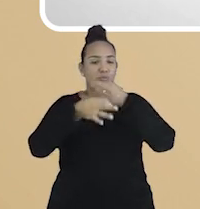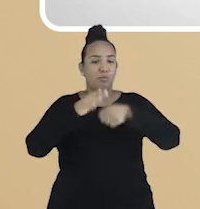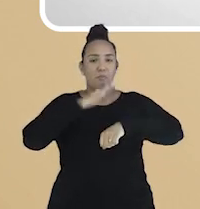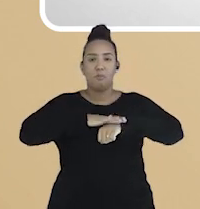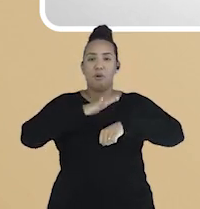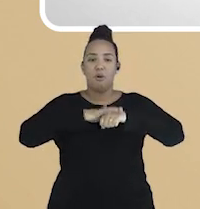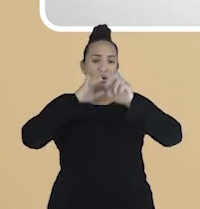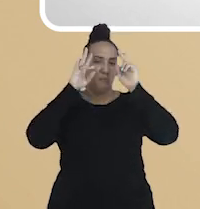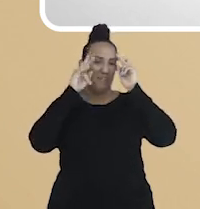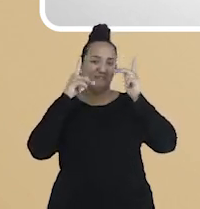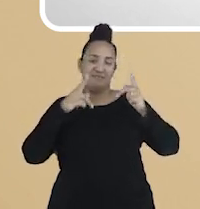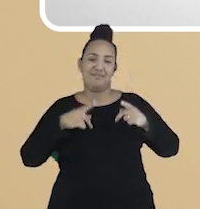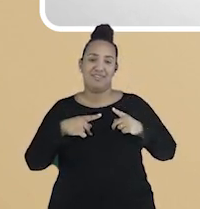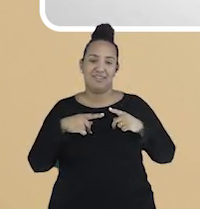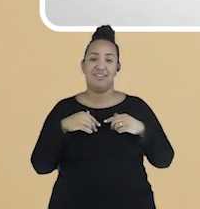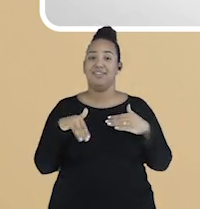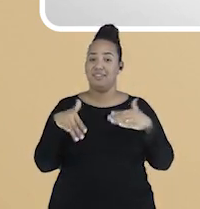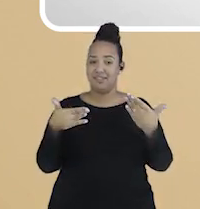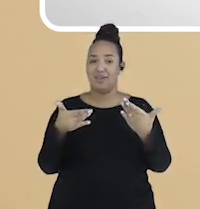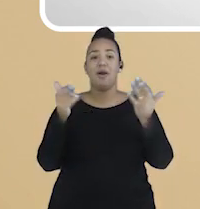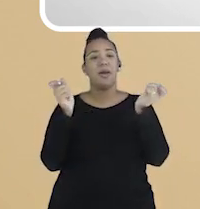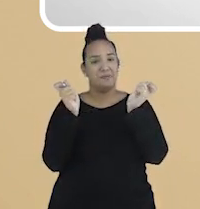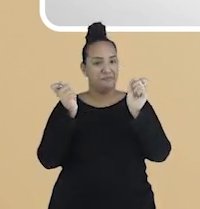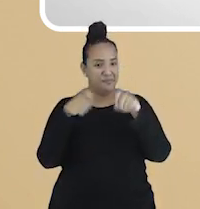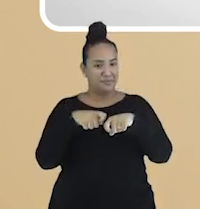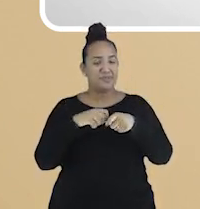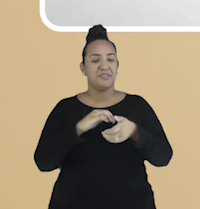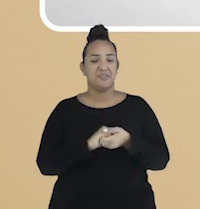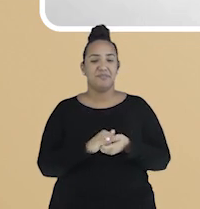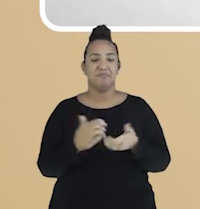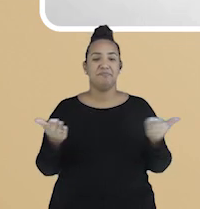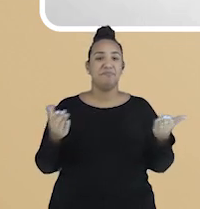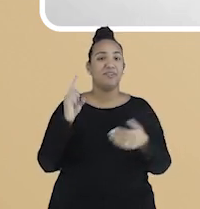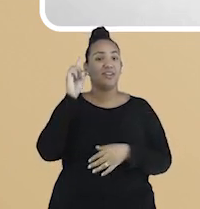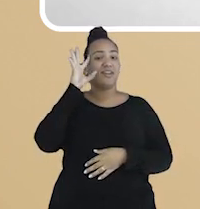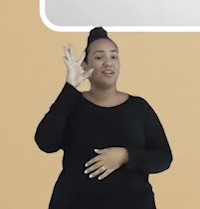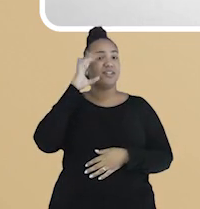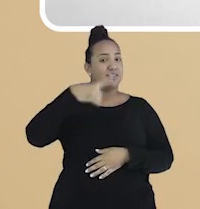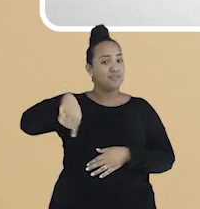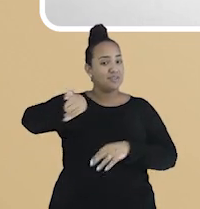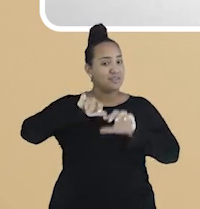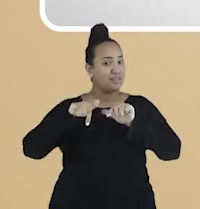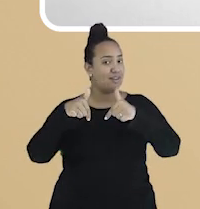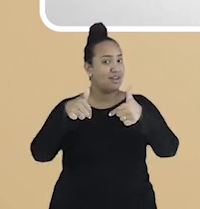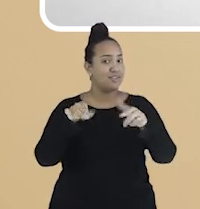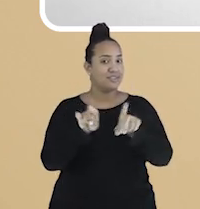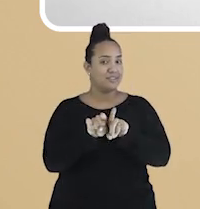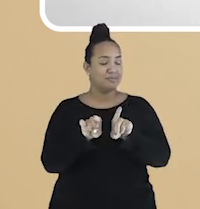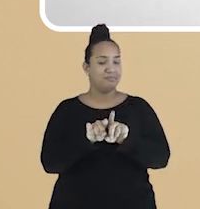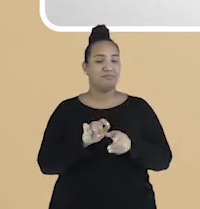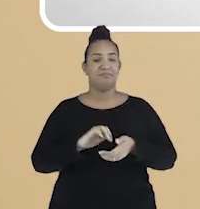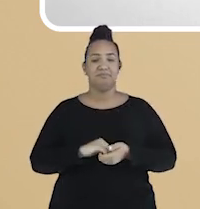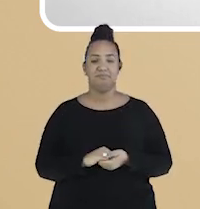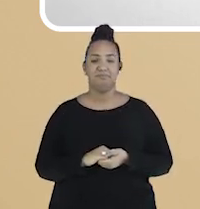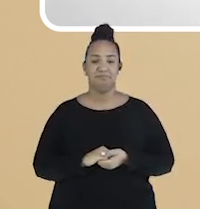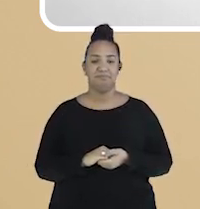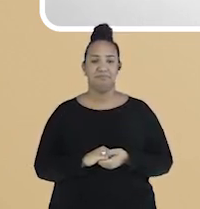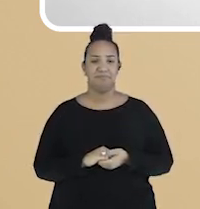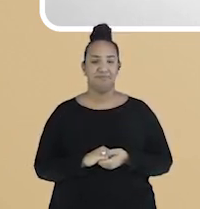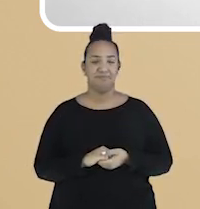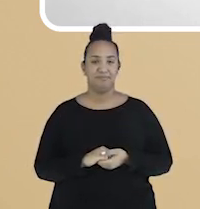própria vida. Essa realidade é possível. Imagine e faça acontecer.